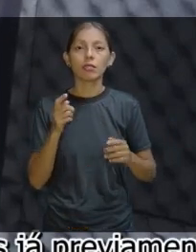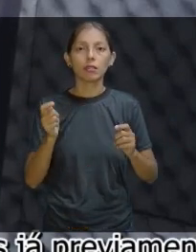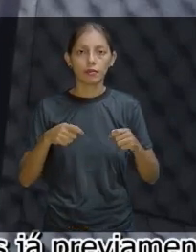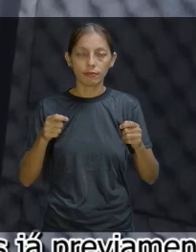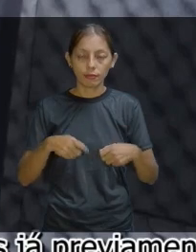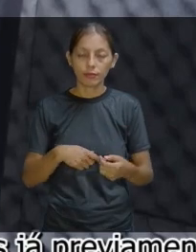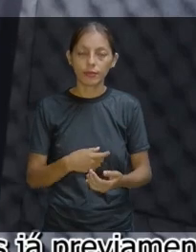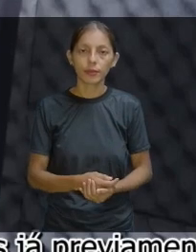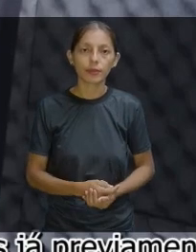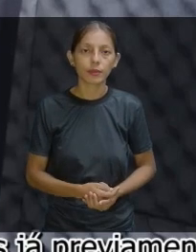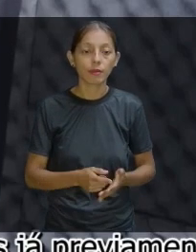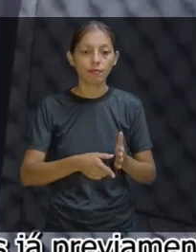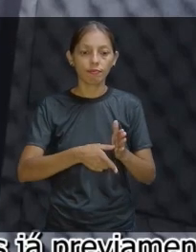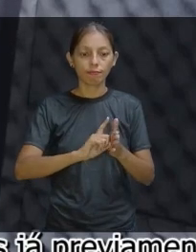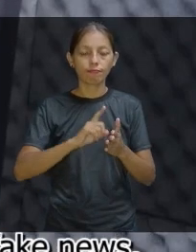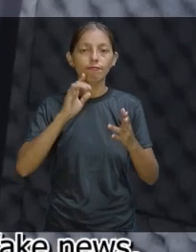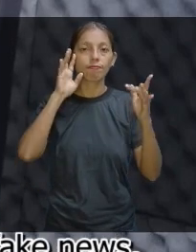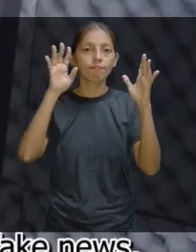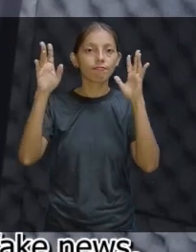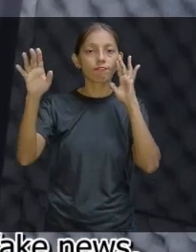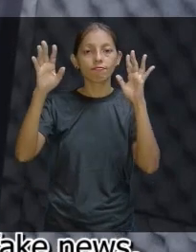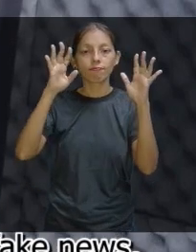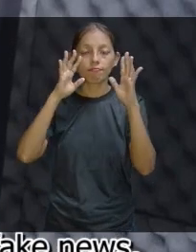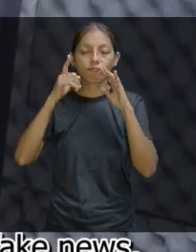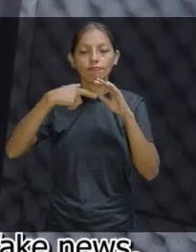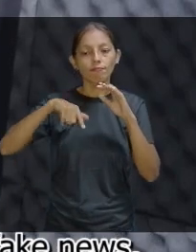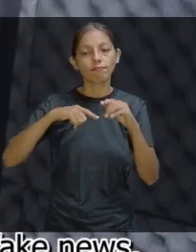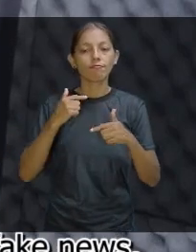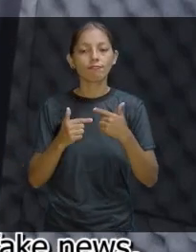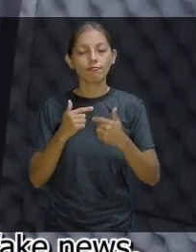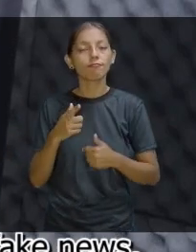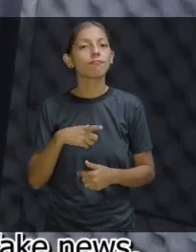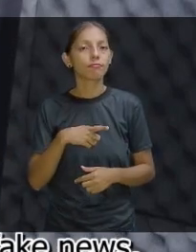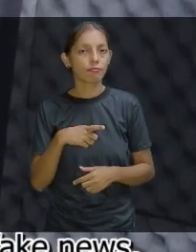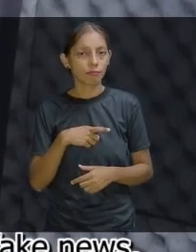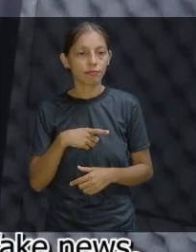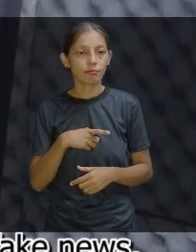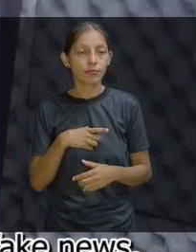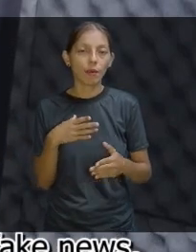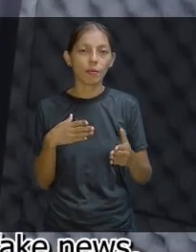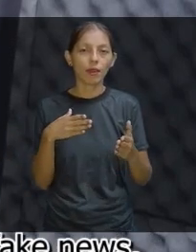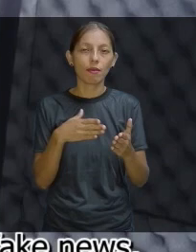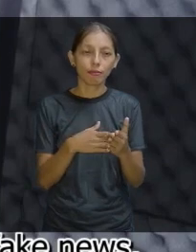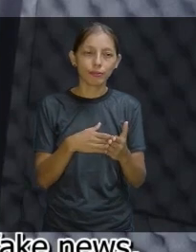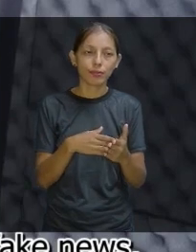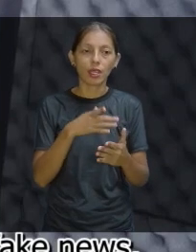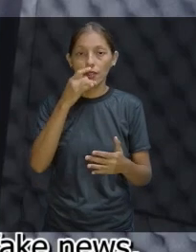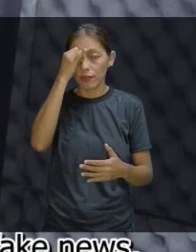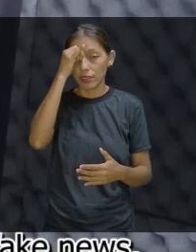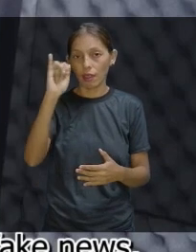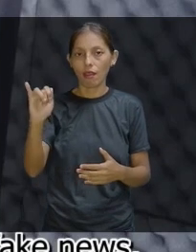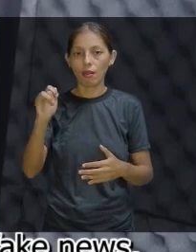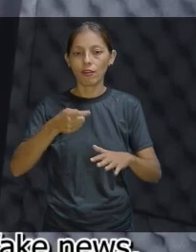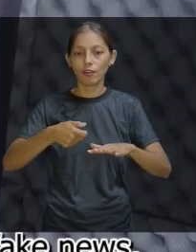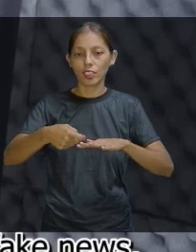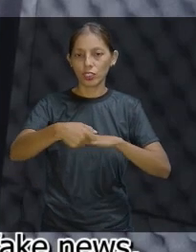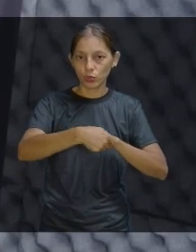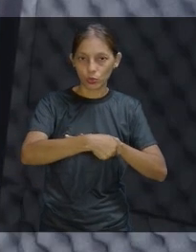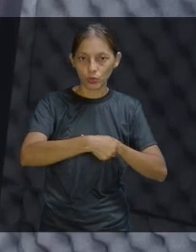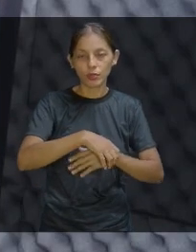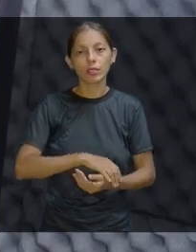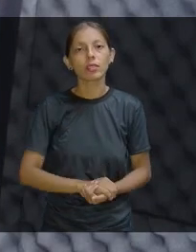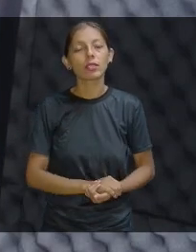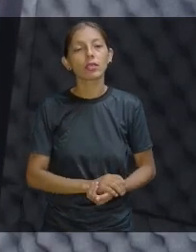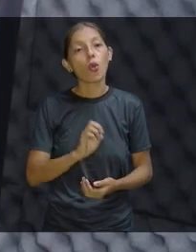já previamente para inibir ou, pelo menos, diminuir a incidência dessas fake news,